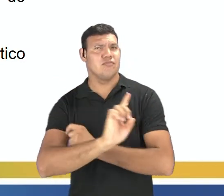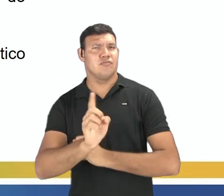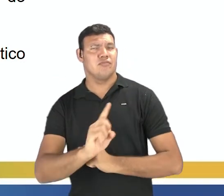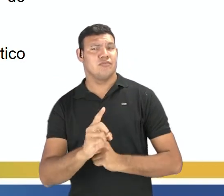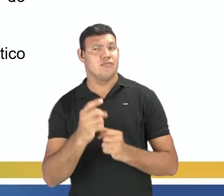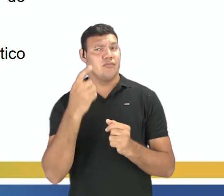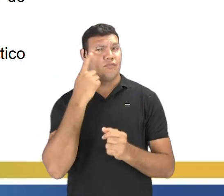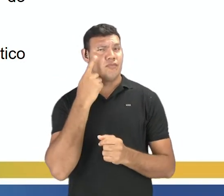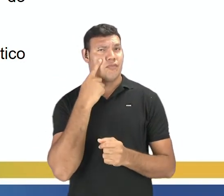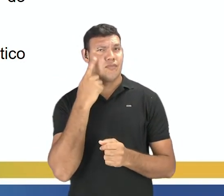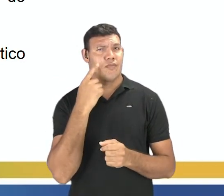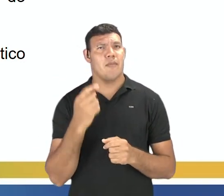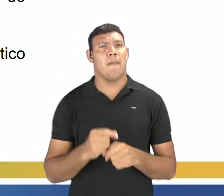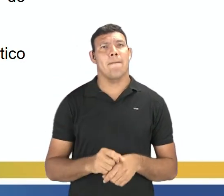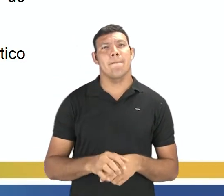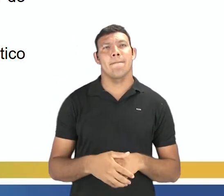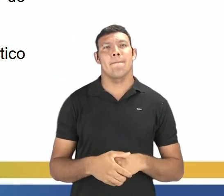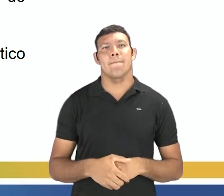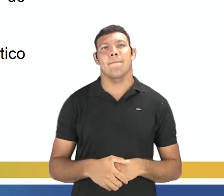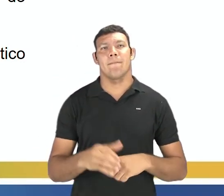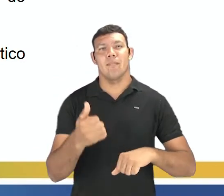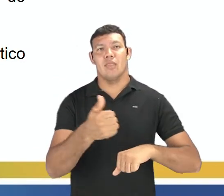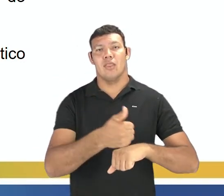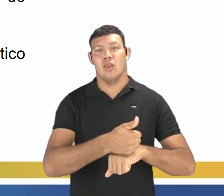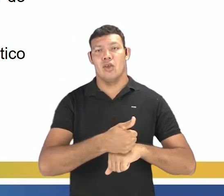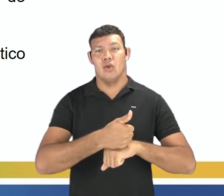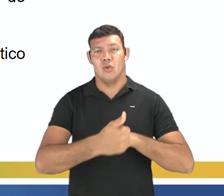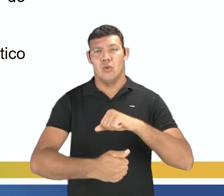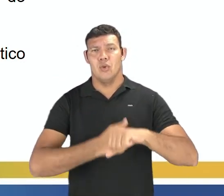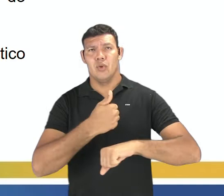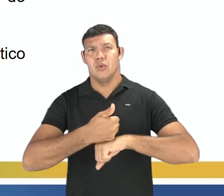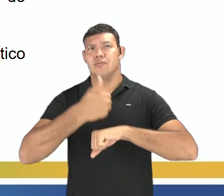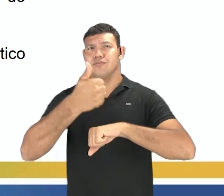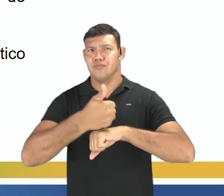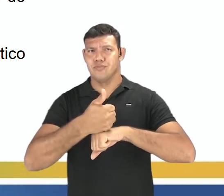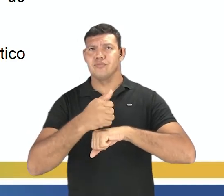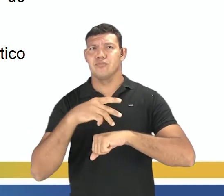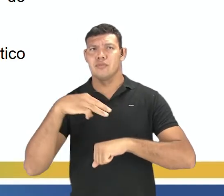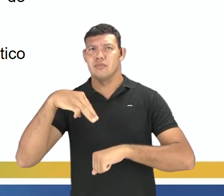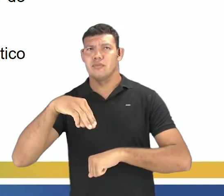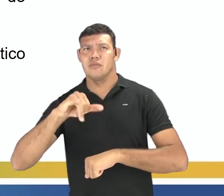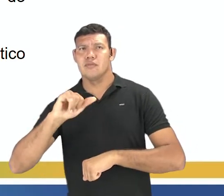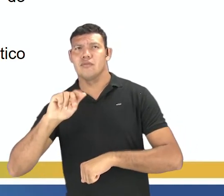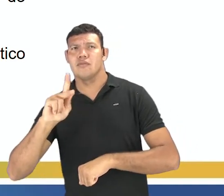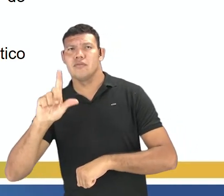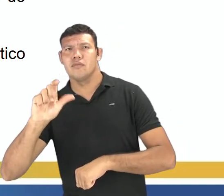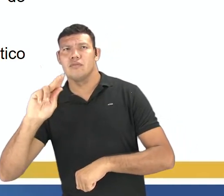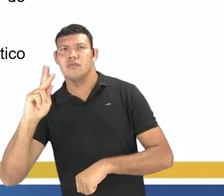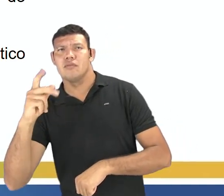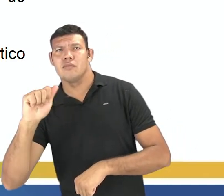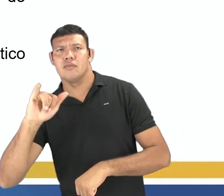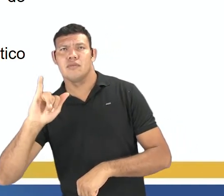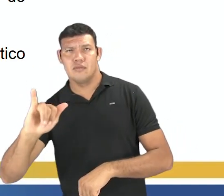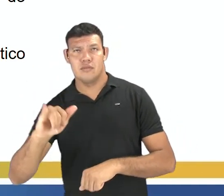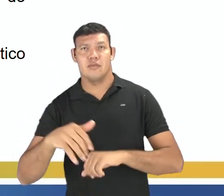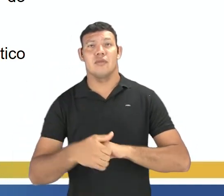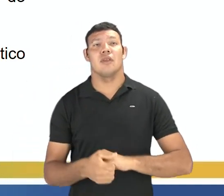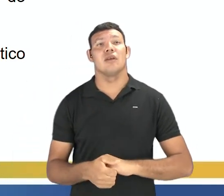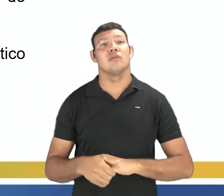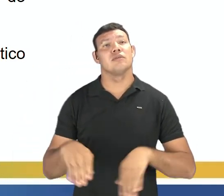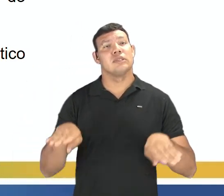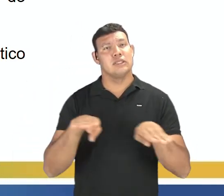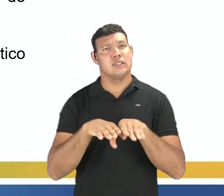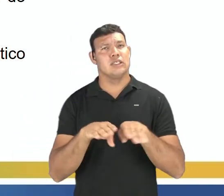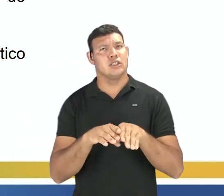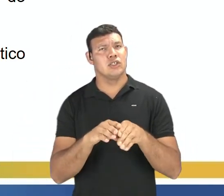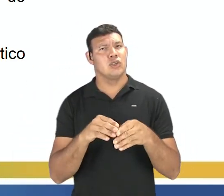ó. Sob a liderança de Mikhail Gorbachev, a perestroika buscou criar a nova economia na União Soviética e